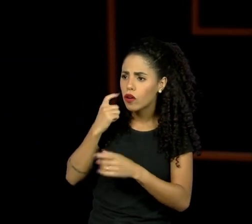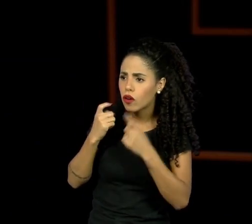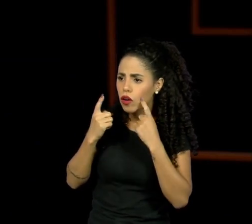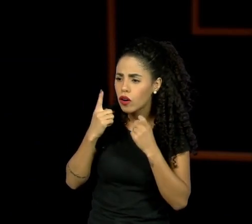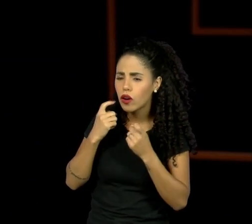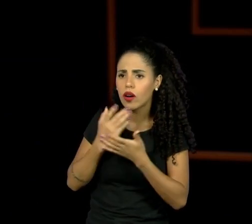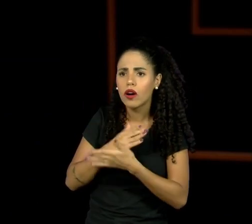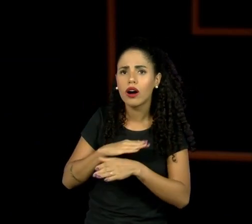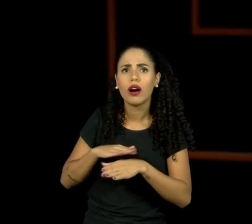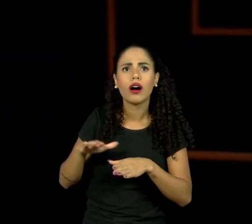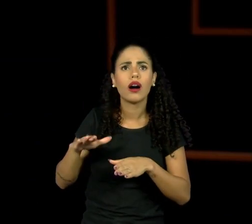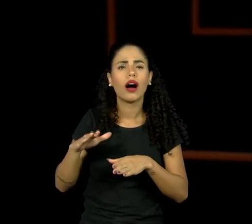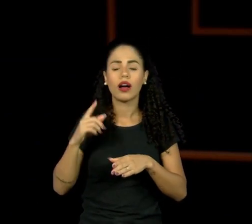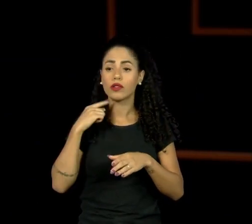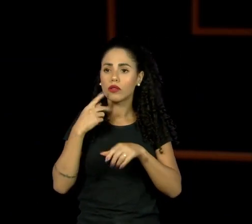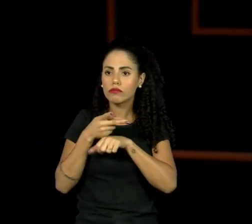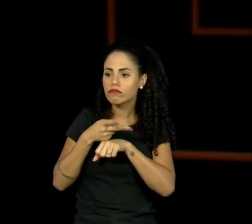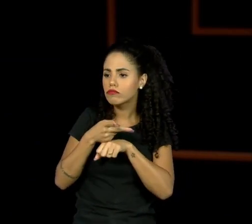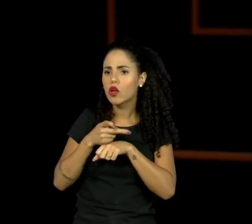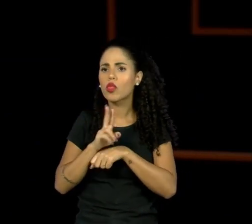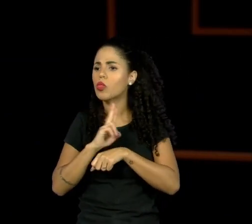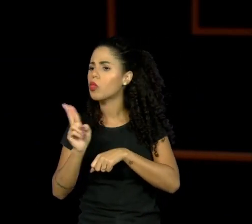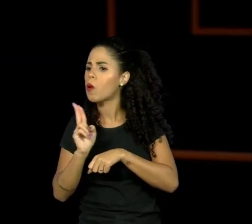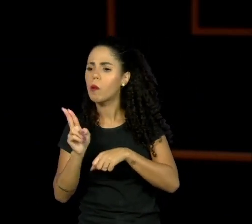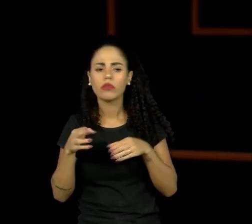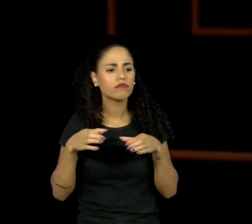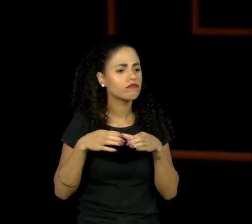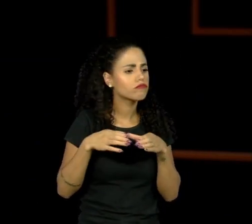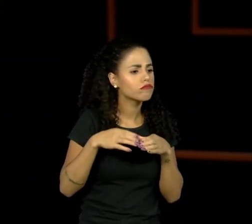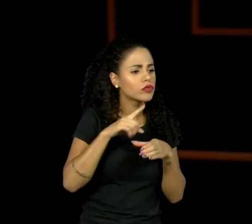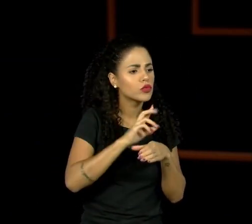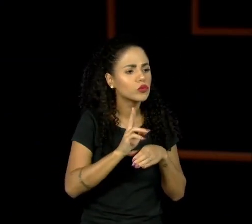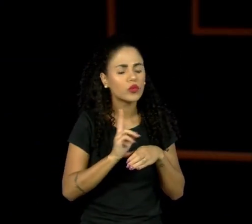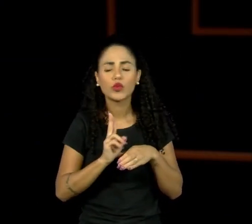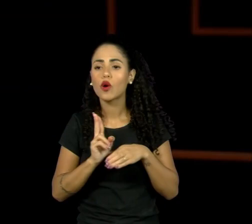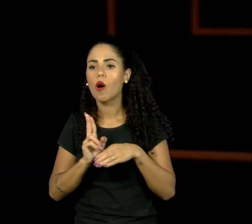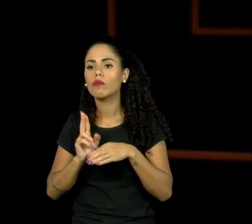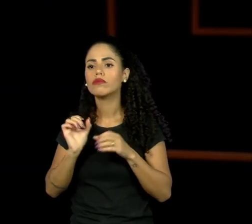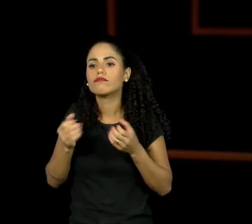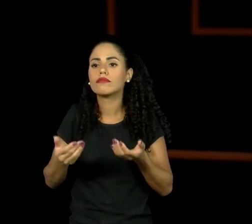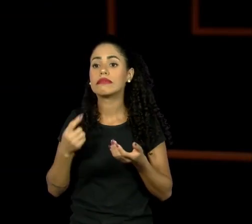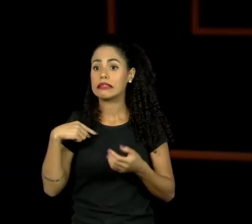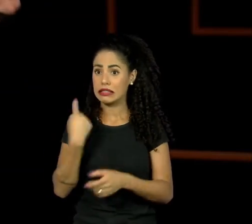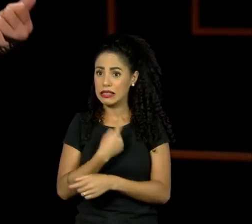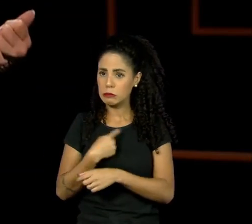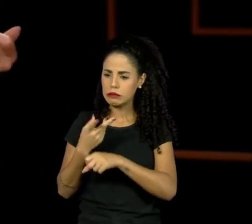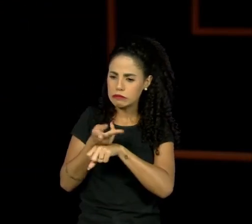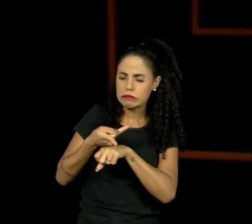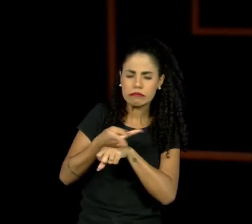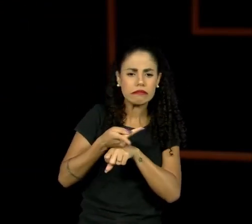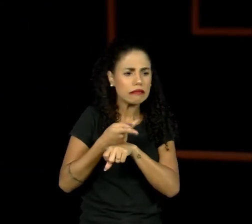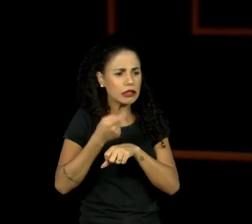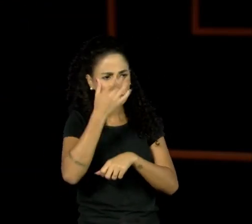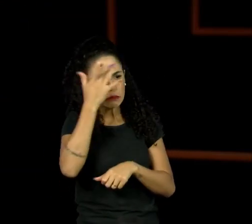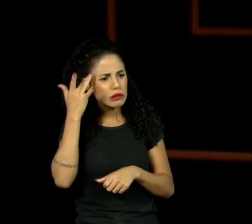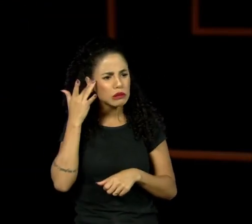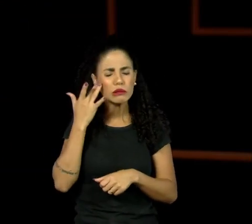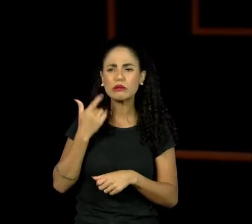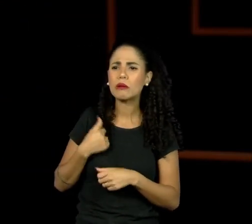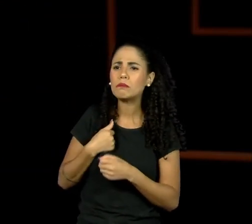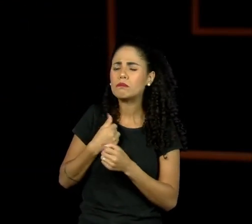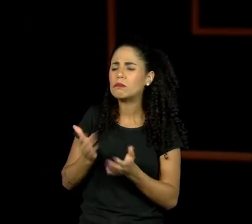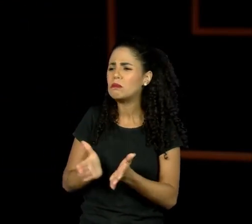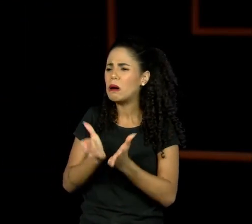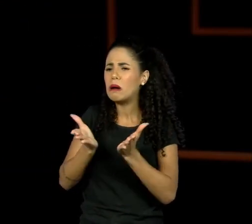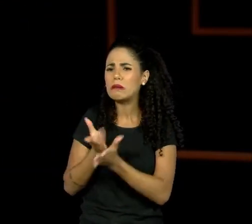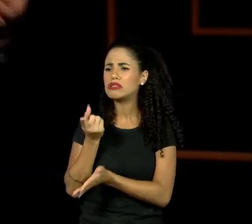gente estava procurando o nome do nosso disco, e a gente vinha de uma maratona, de todo mundo duro, mas juntos. A gente, por